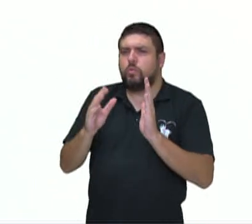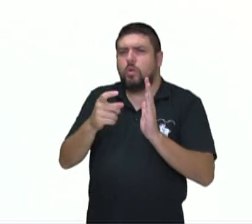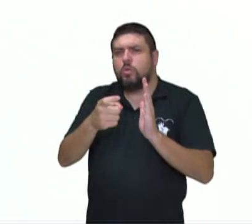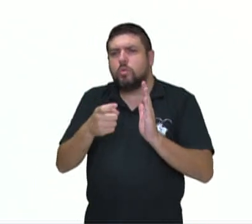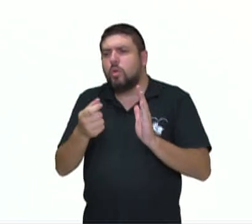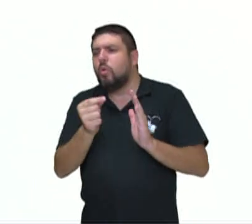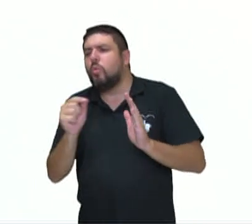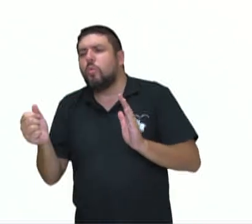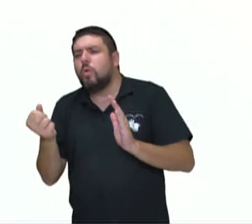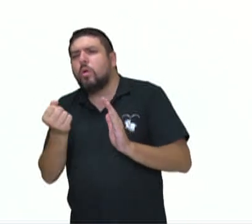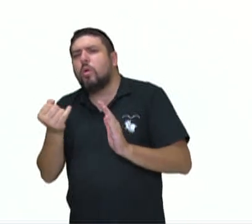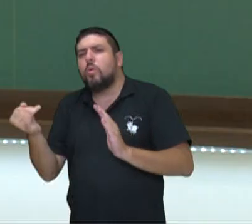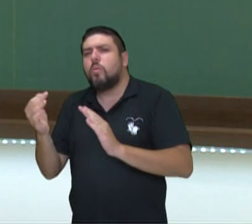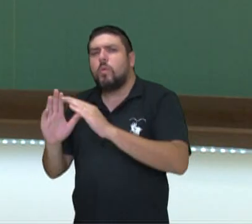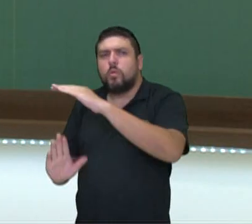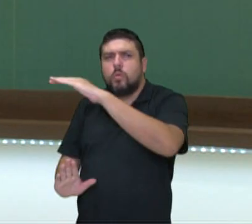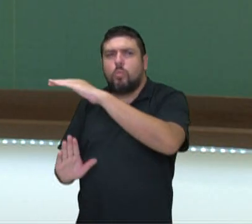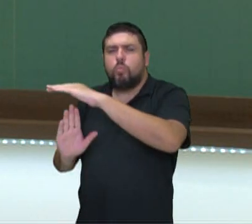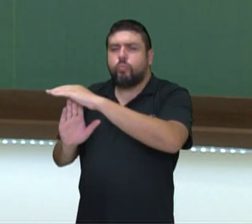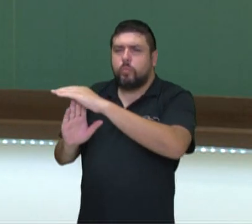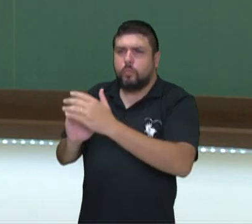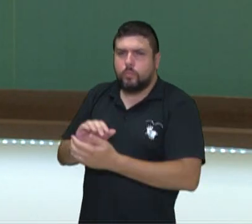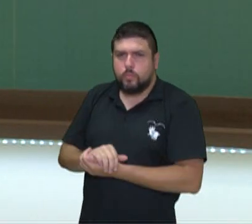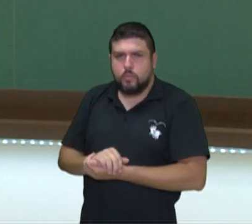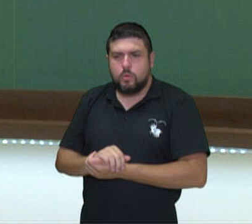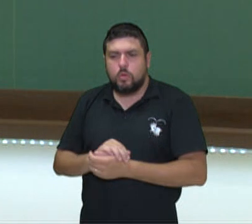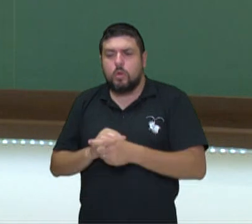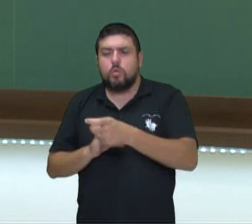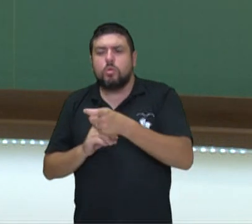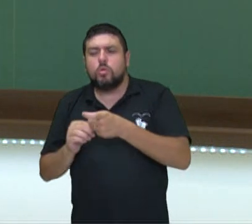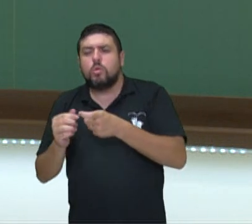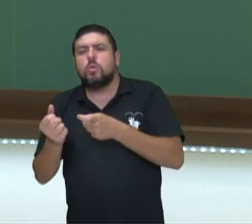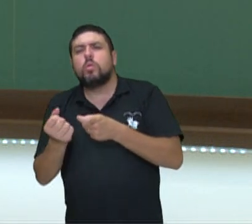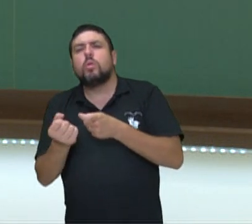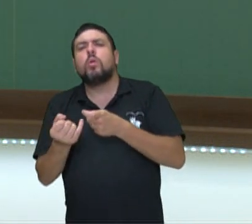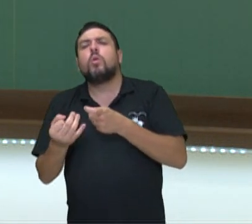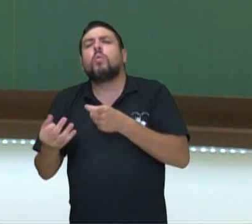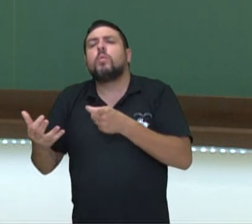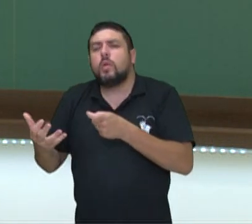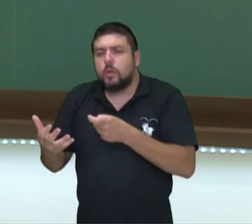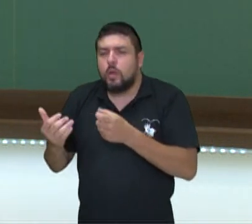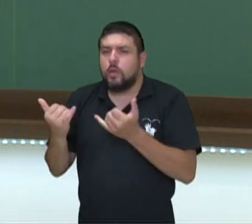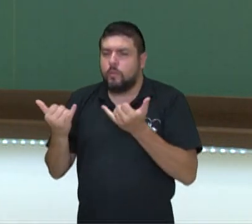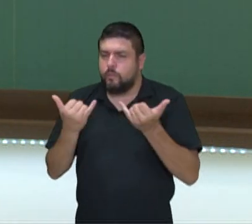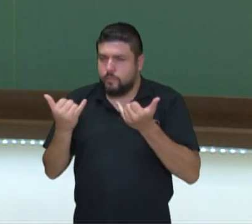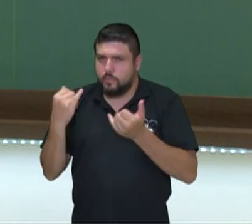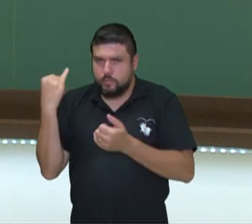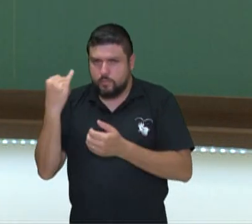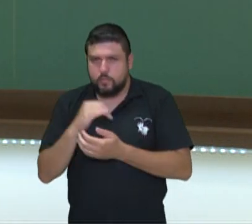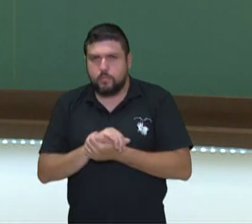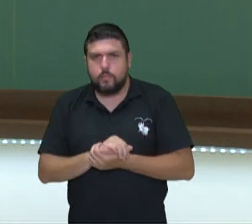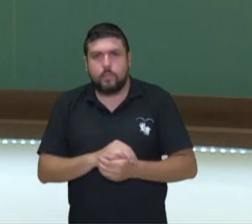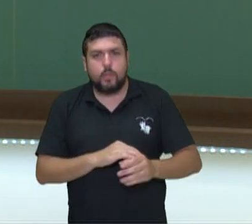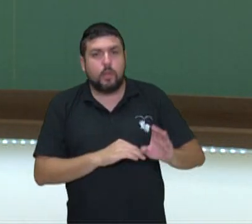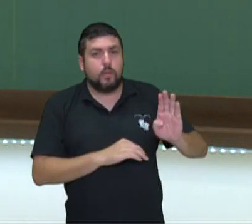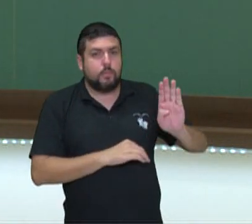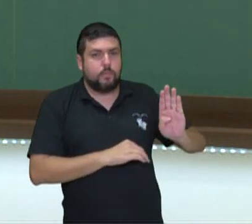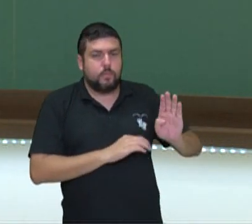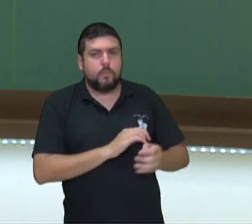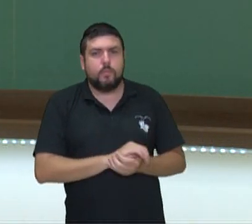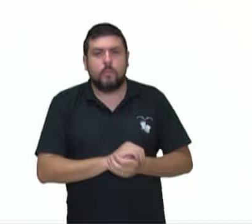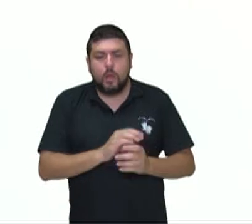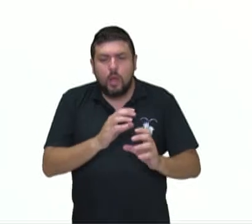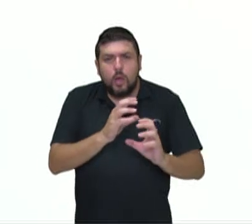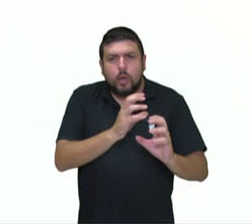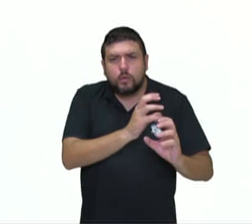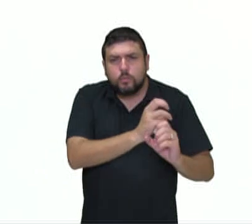peças. Opa, já tenho que dizer que X é igual à quantidade de peças, essa é uma informação importante. Na letra B, calcular o